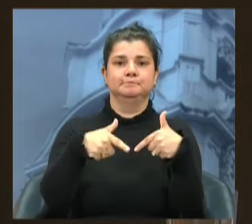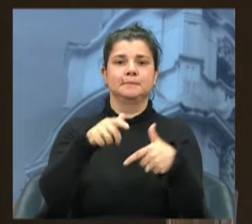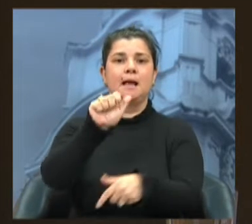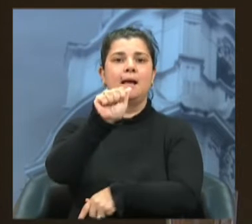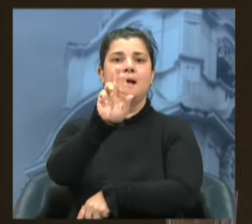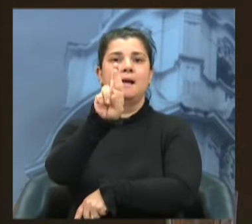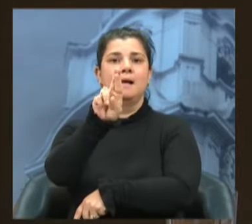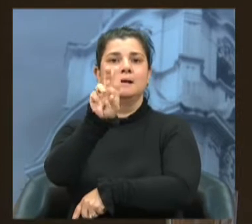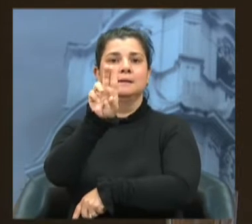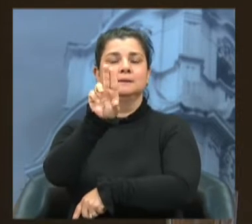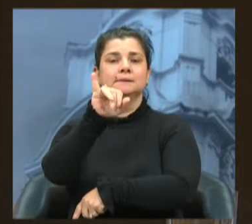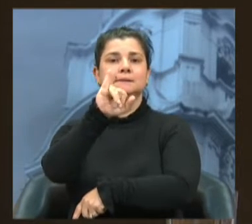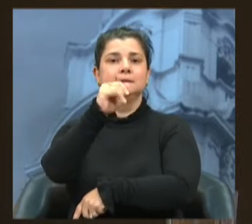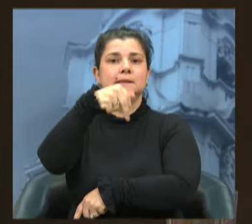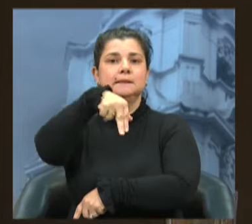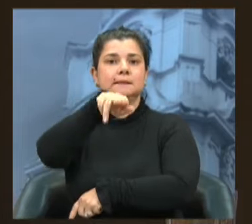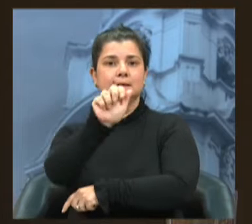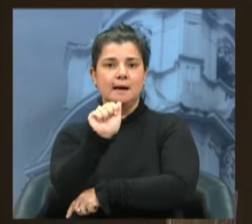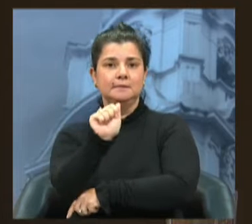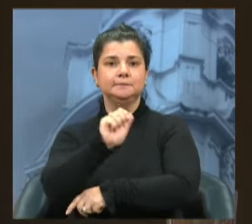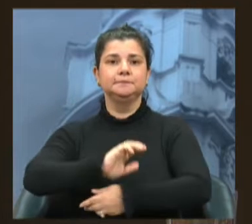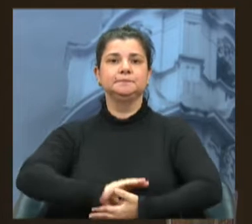Adriana Castro Andricópolo.